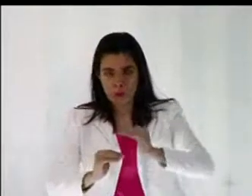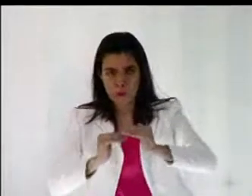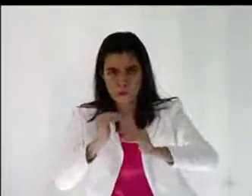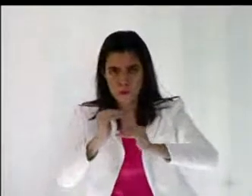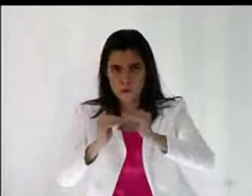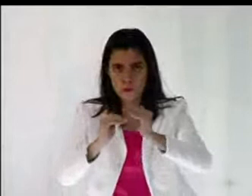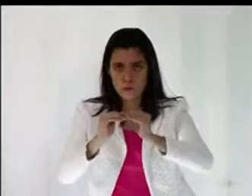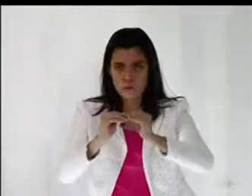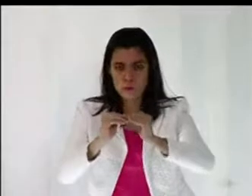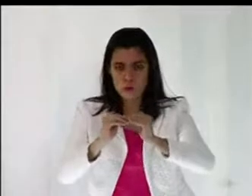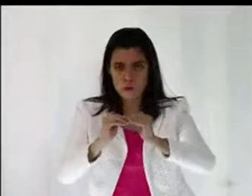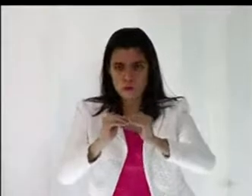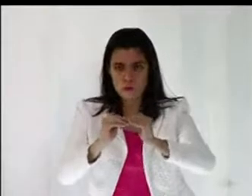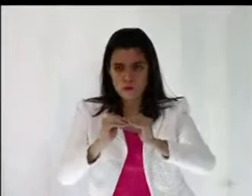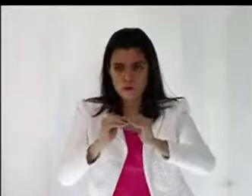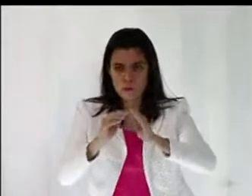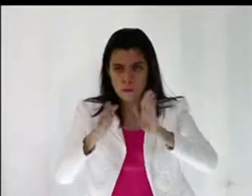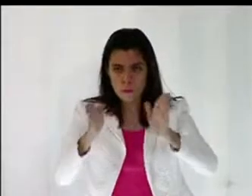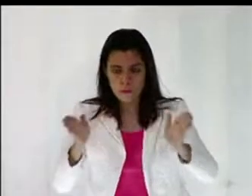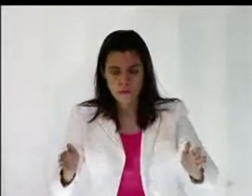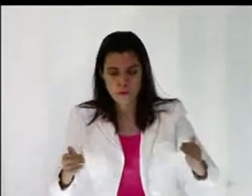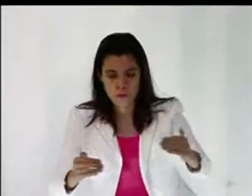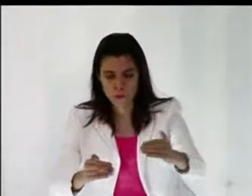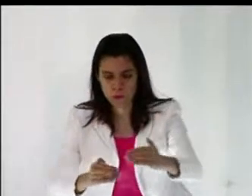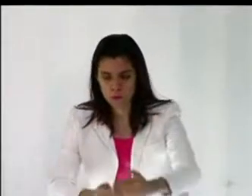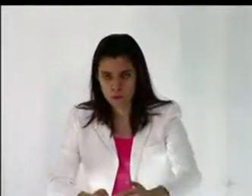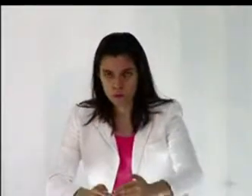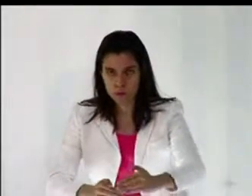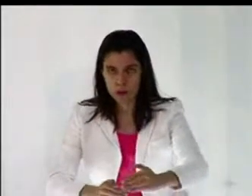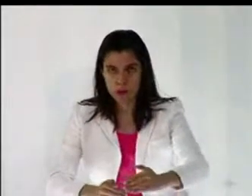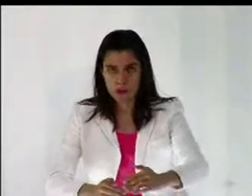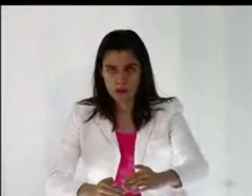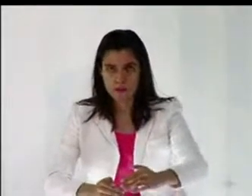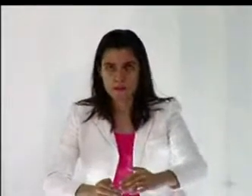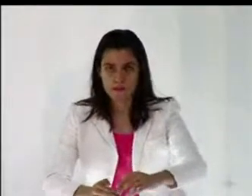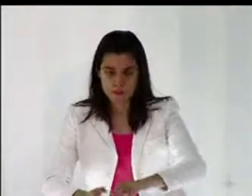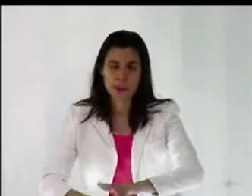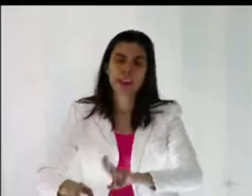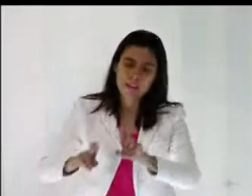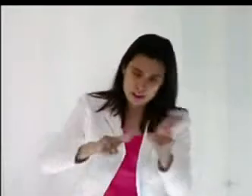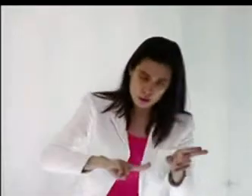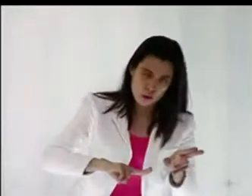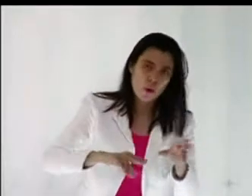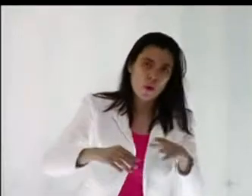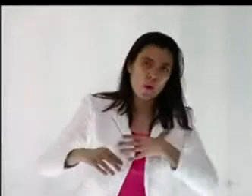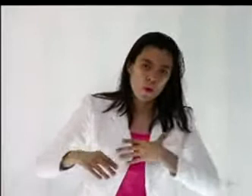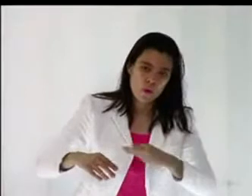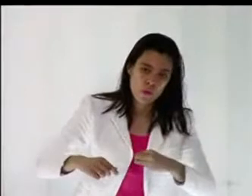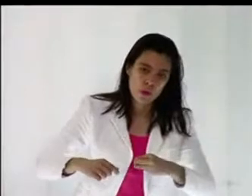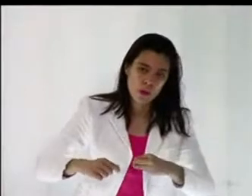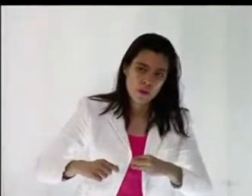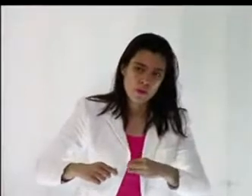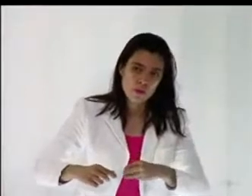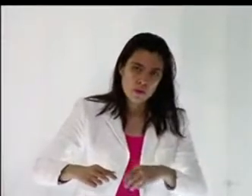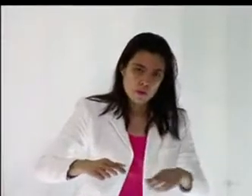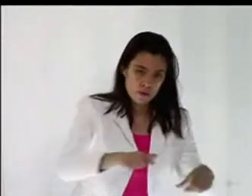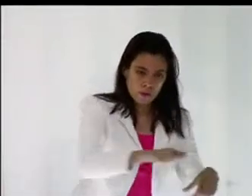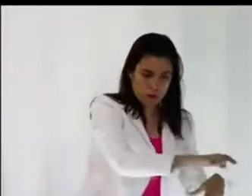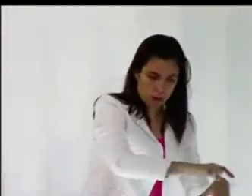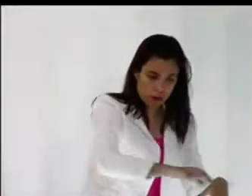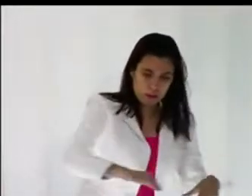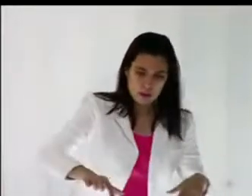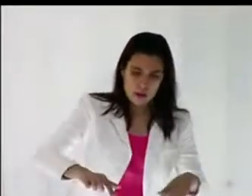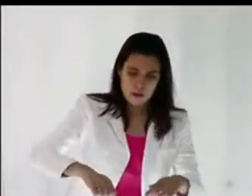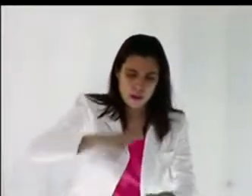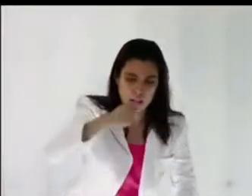lenha, amarrou Isaque, seu filho, e o deitou no altar em cima da lenha. E estendendo